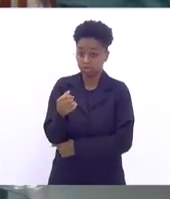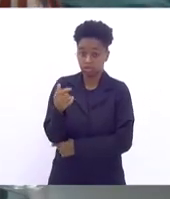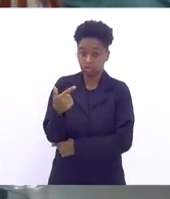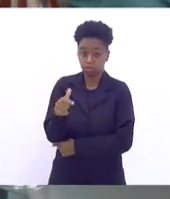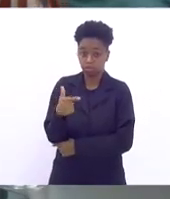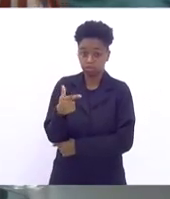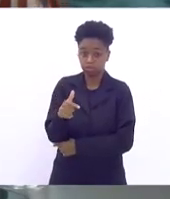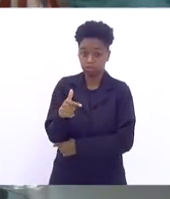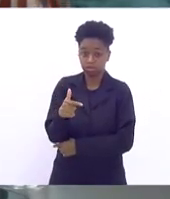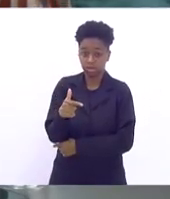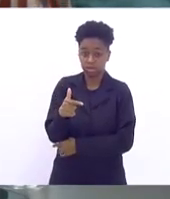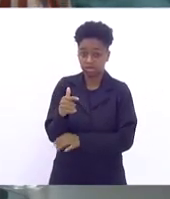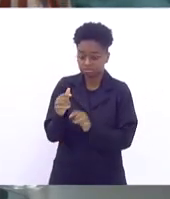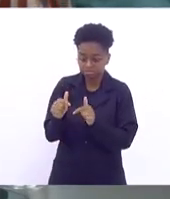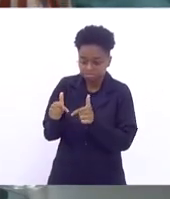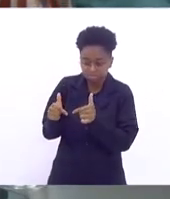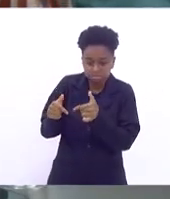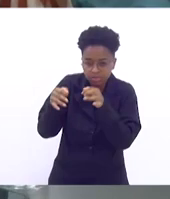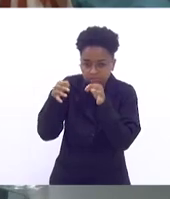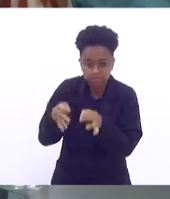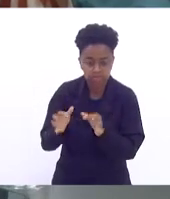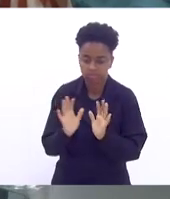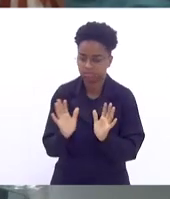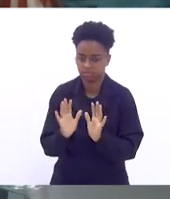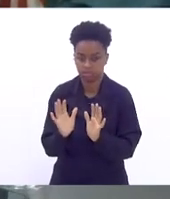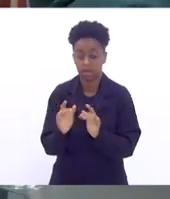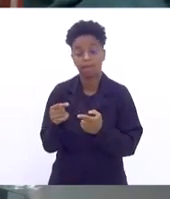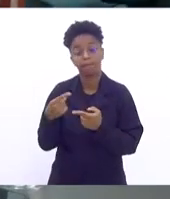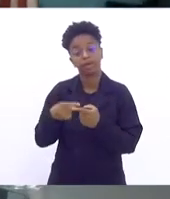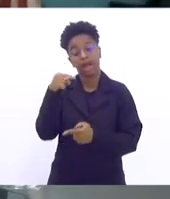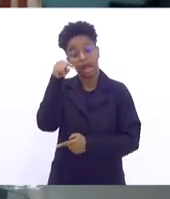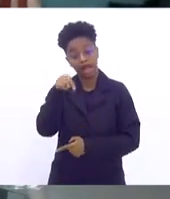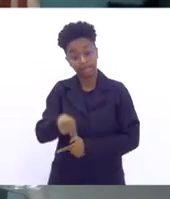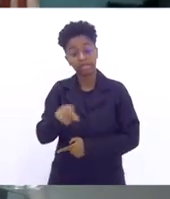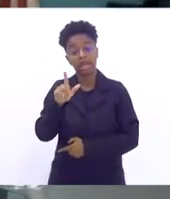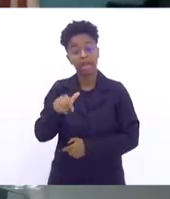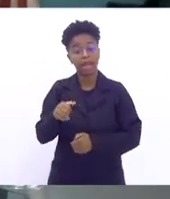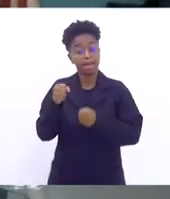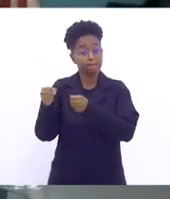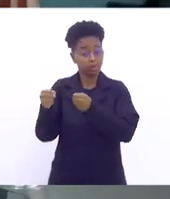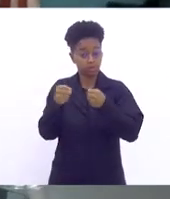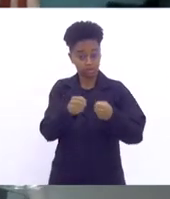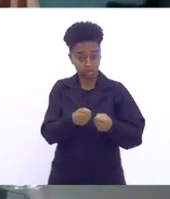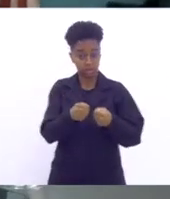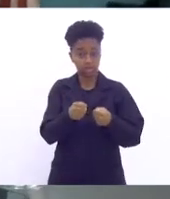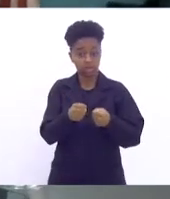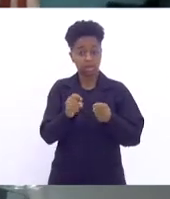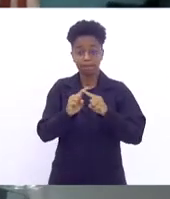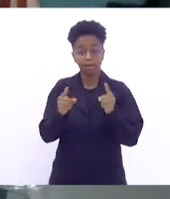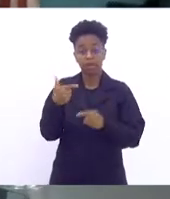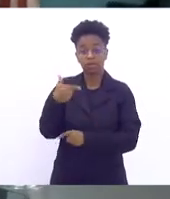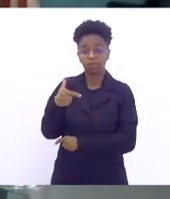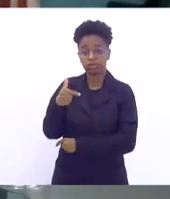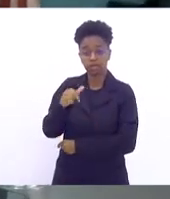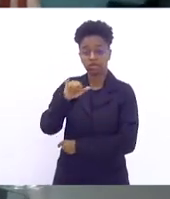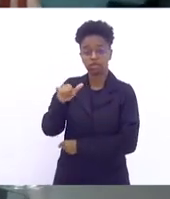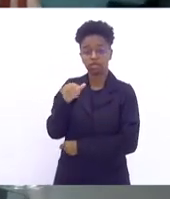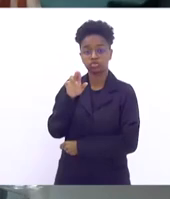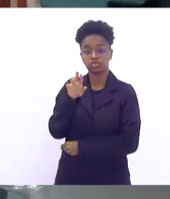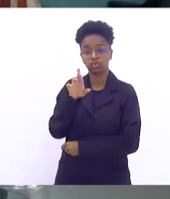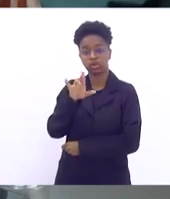jurisprudência afirmada isso não é uma casa uma casa de jurisdicional não tem jurídico prudência firmada